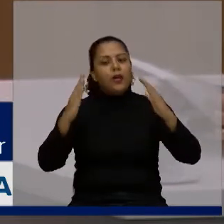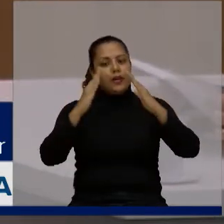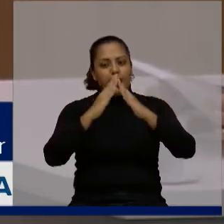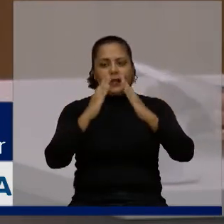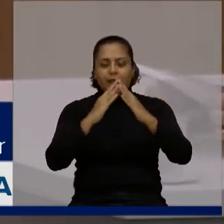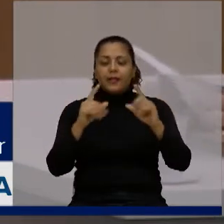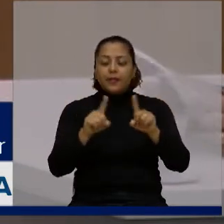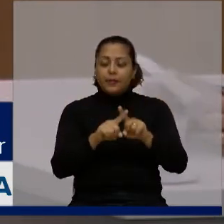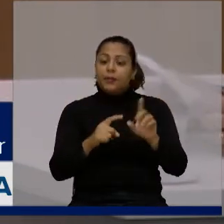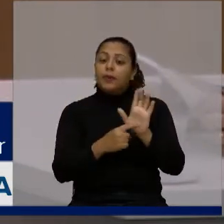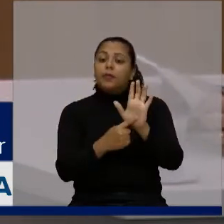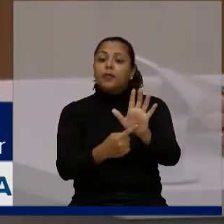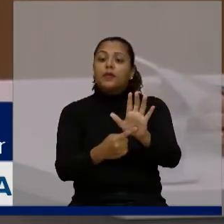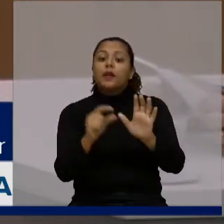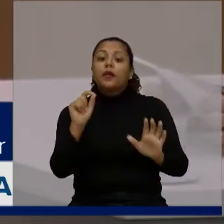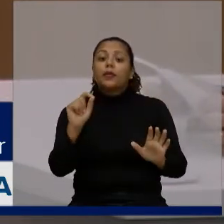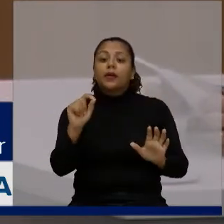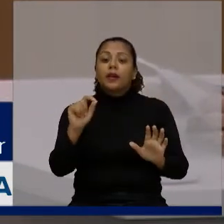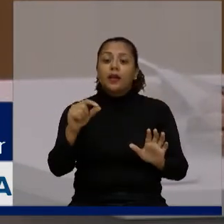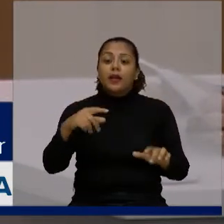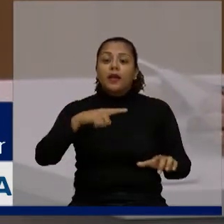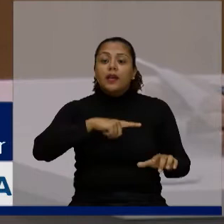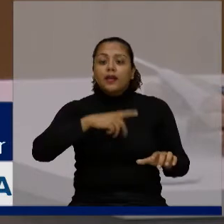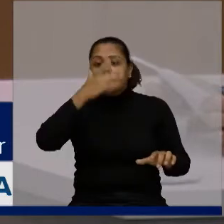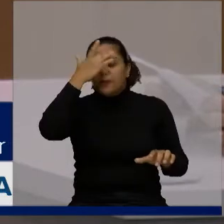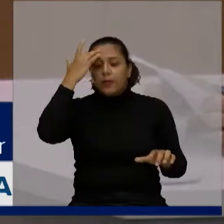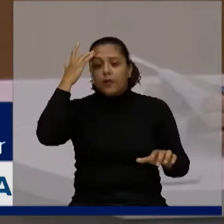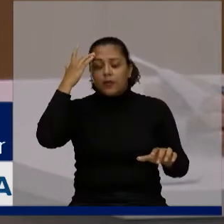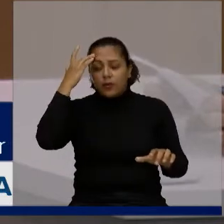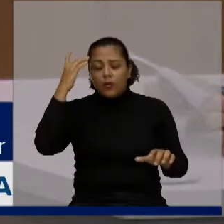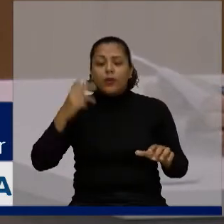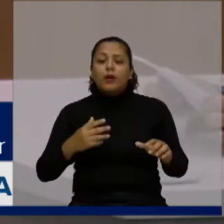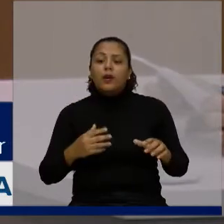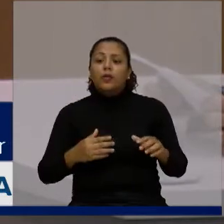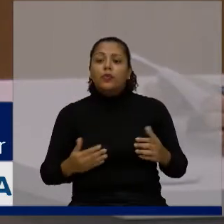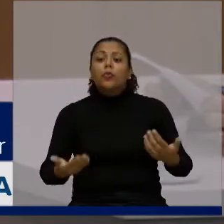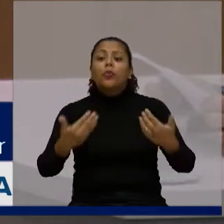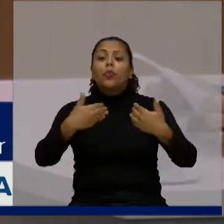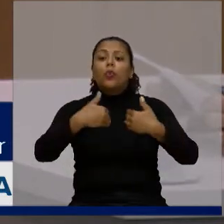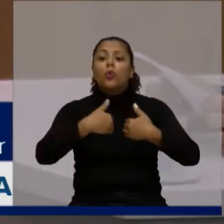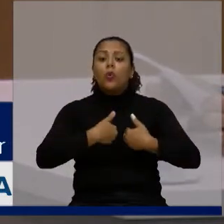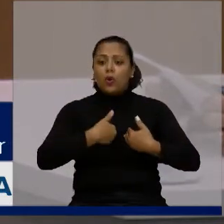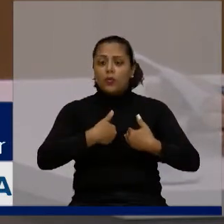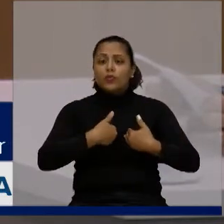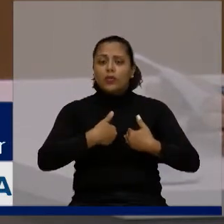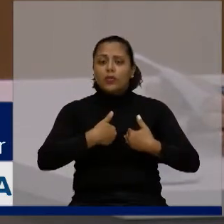com autismo também, para as pessoas entenderem, né? Saber que ali, quando tem alguma